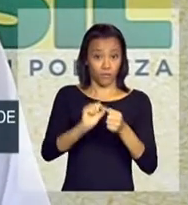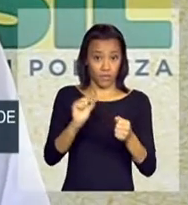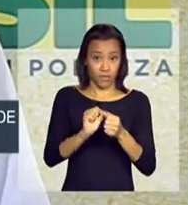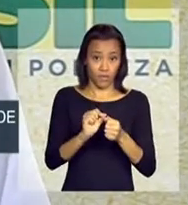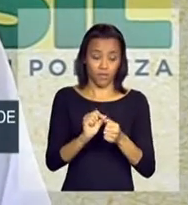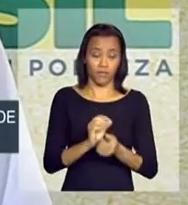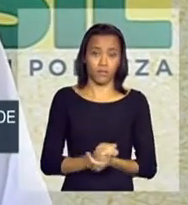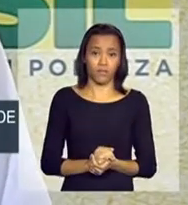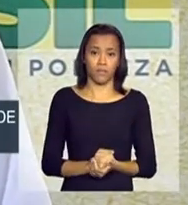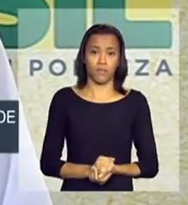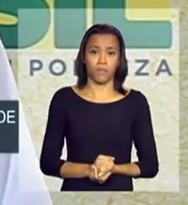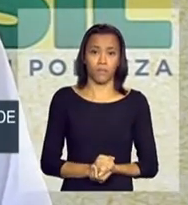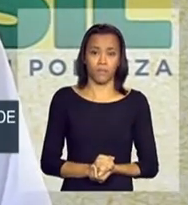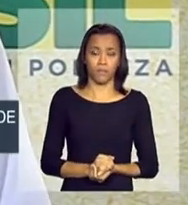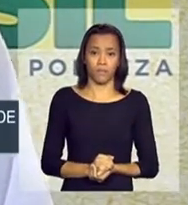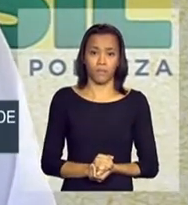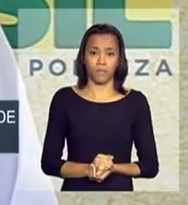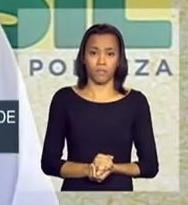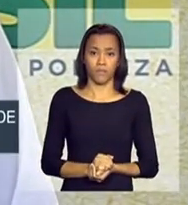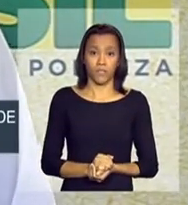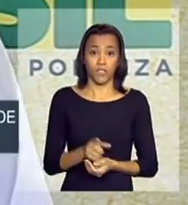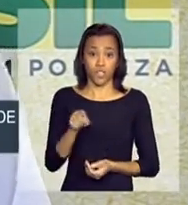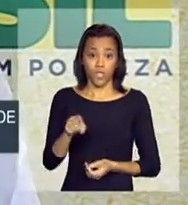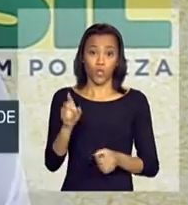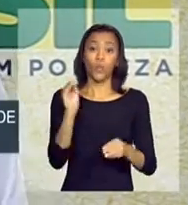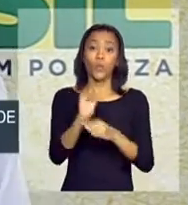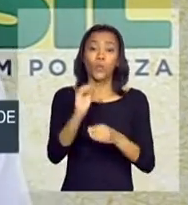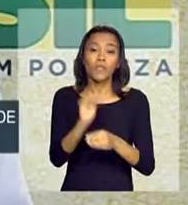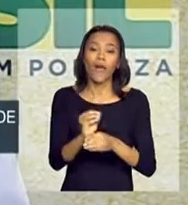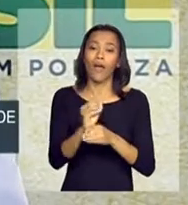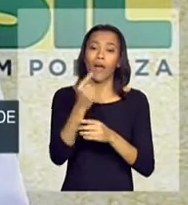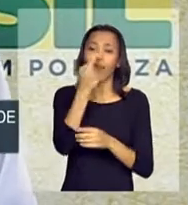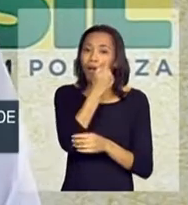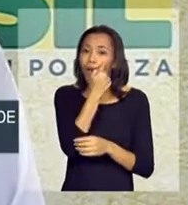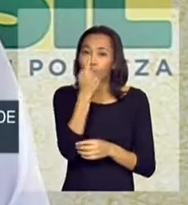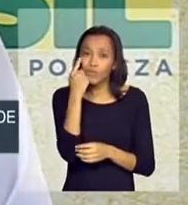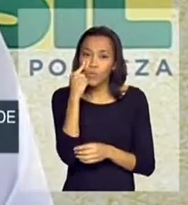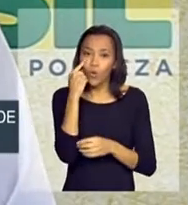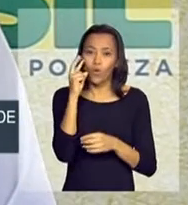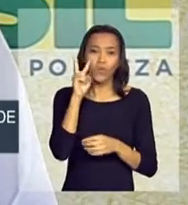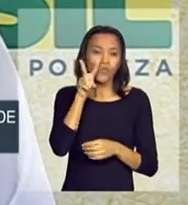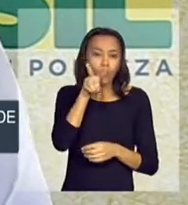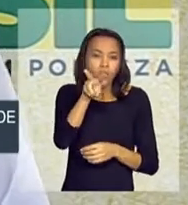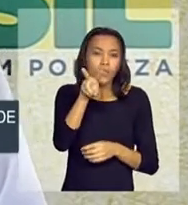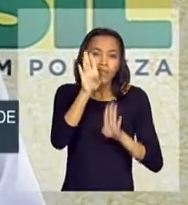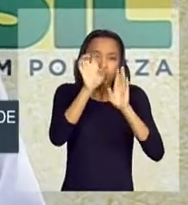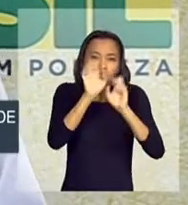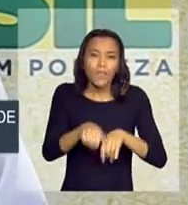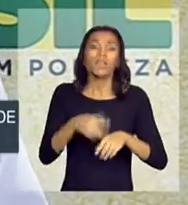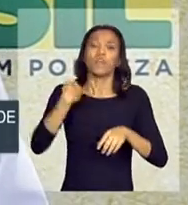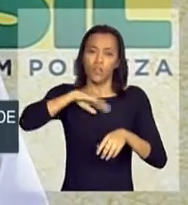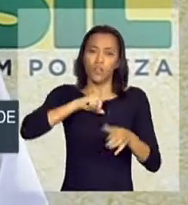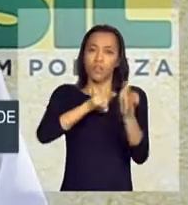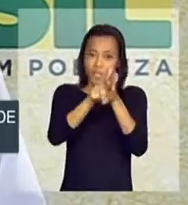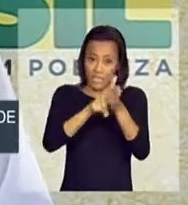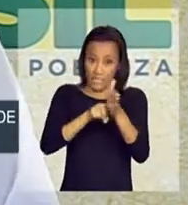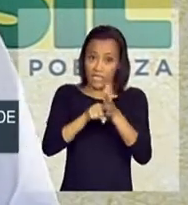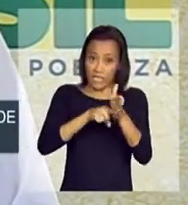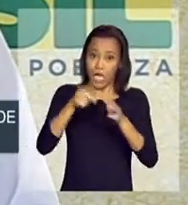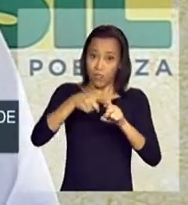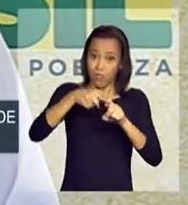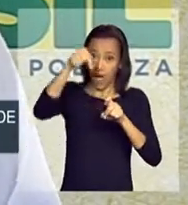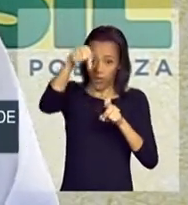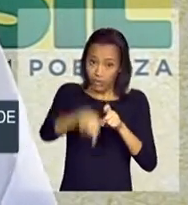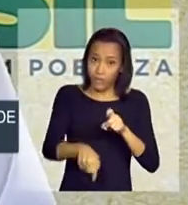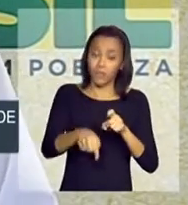parte dele a parte aqui da acuidade Visual aqui o exame de vista e vamos fazer isso e cada vez mais de